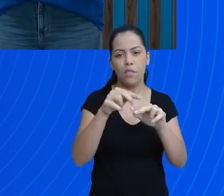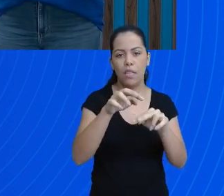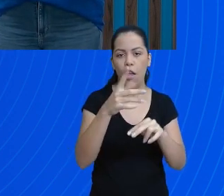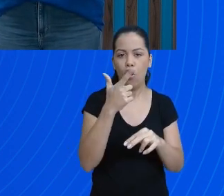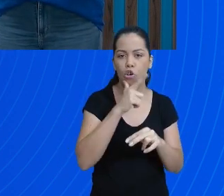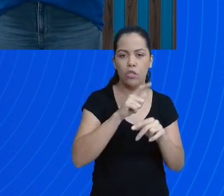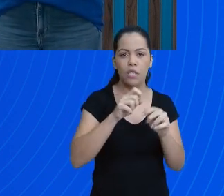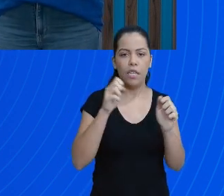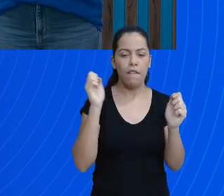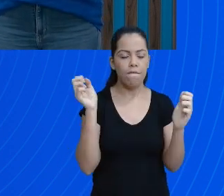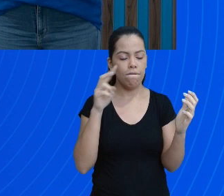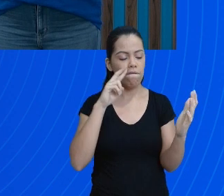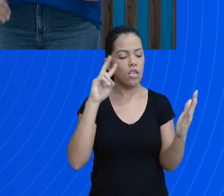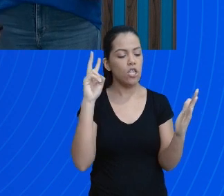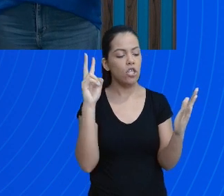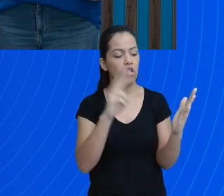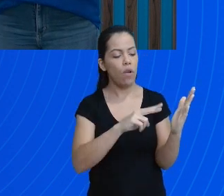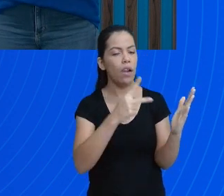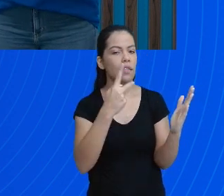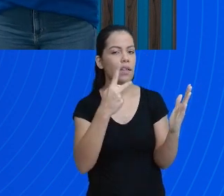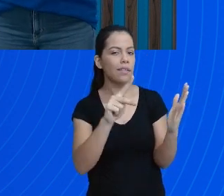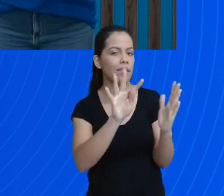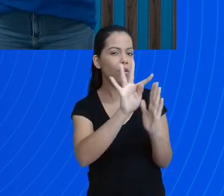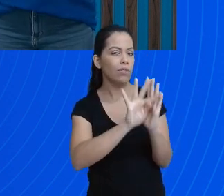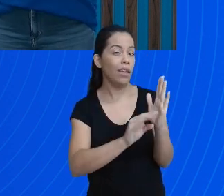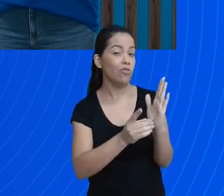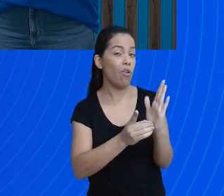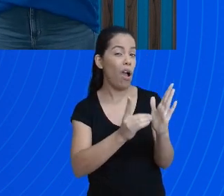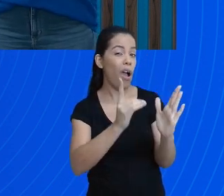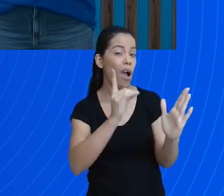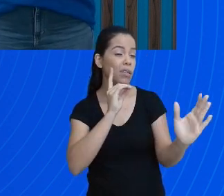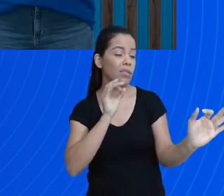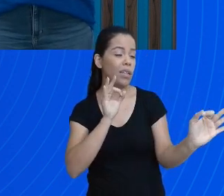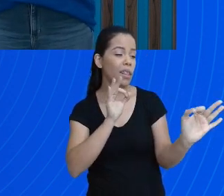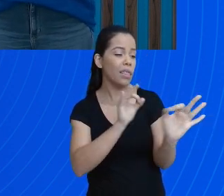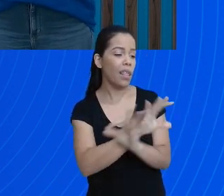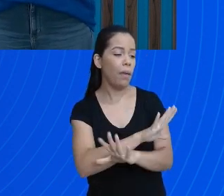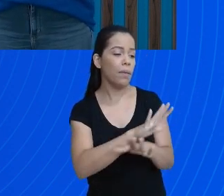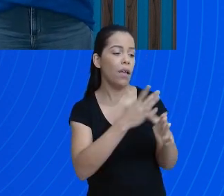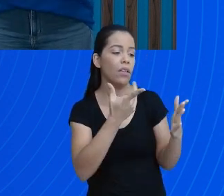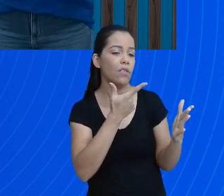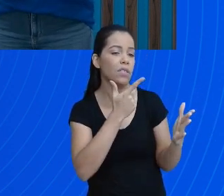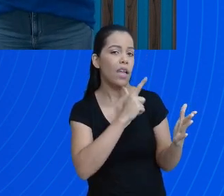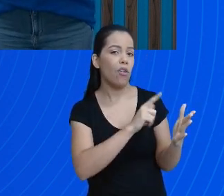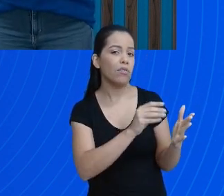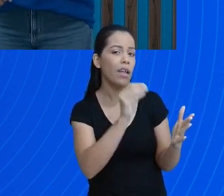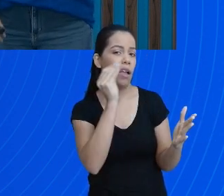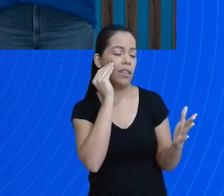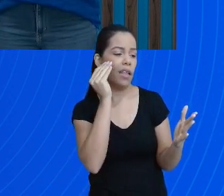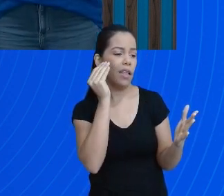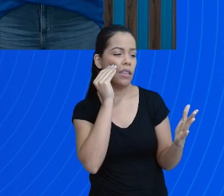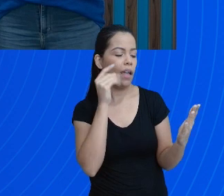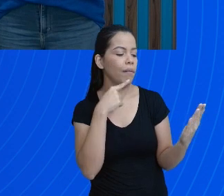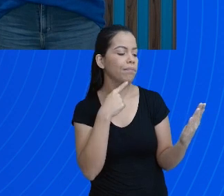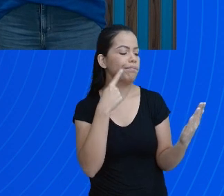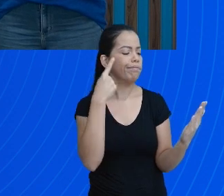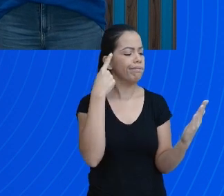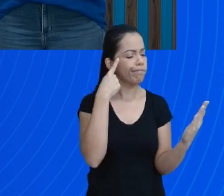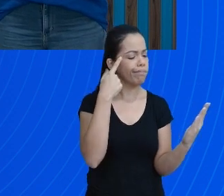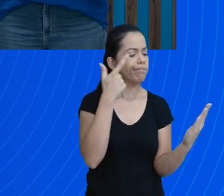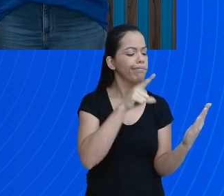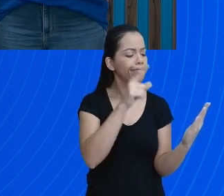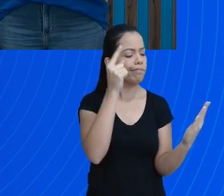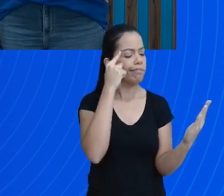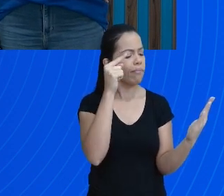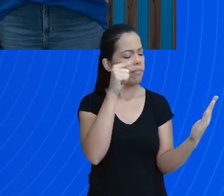texto antes dele ficar pronto. E aí você consegue testar os argumentos. Você consegue pensar,